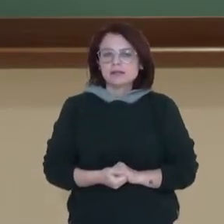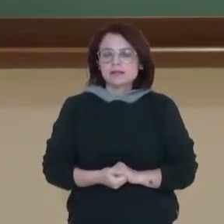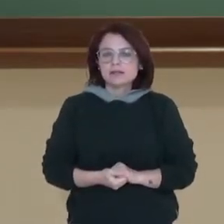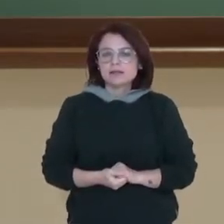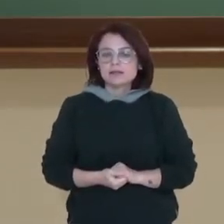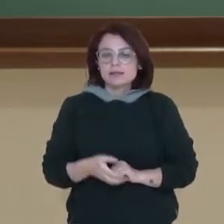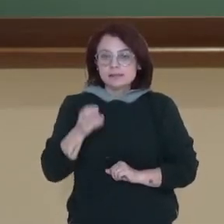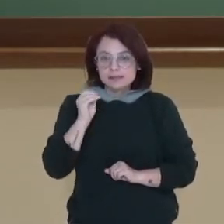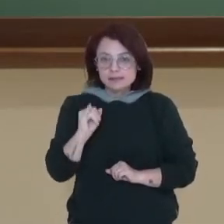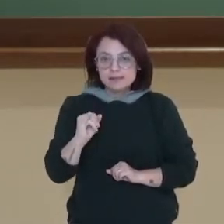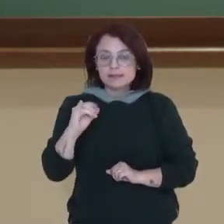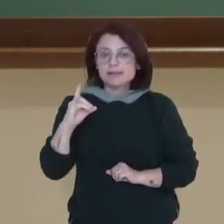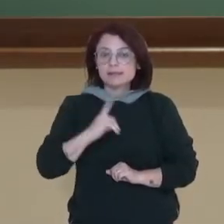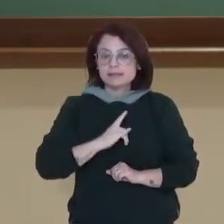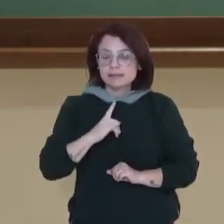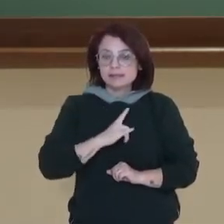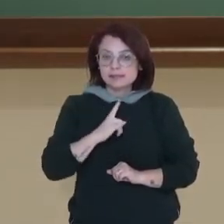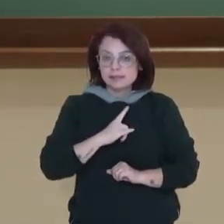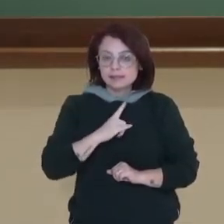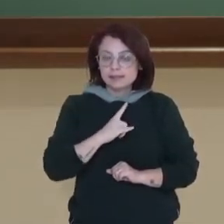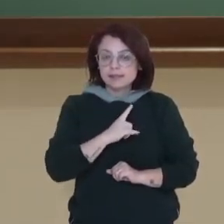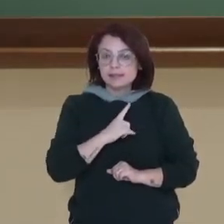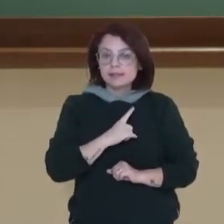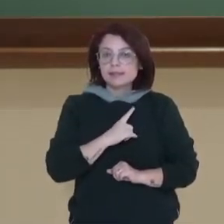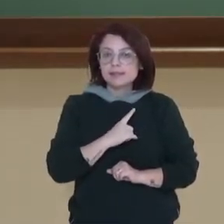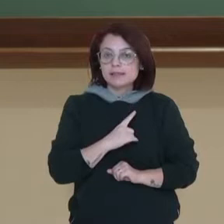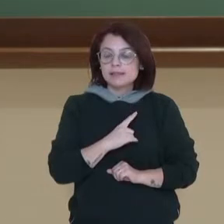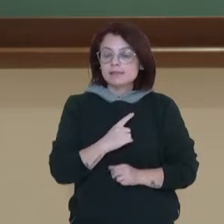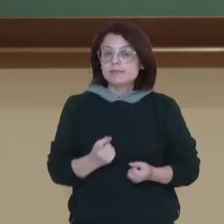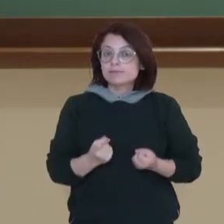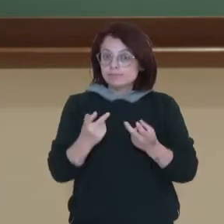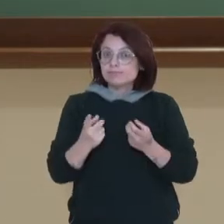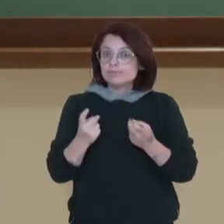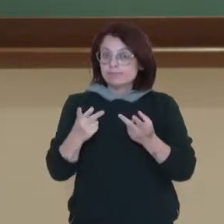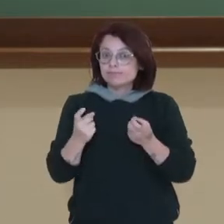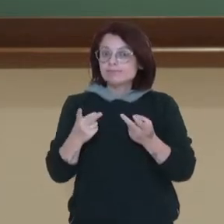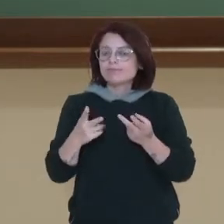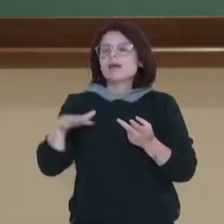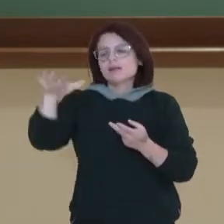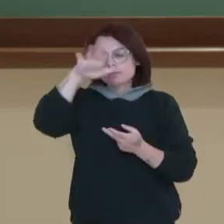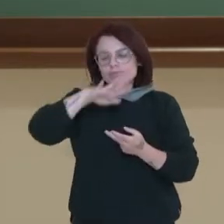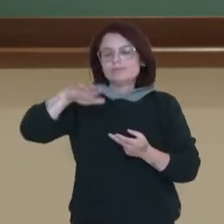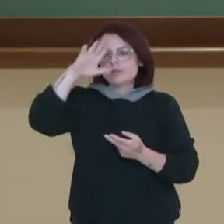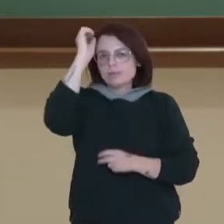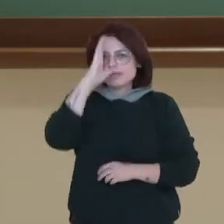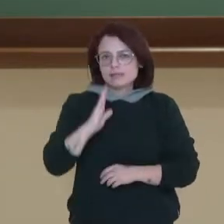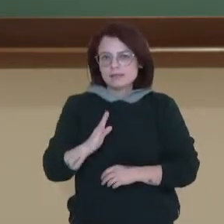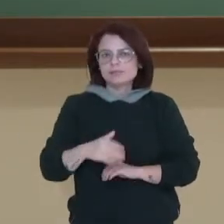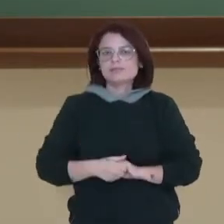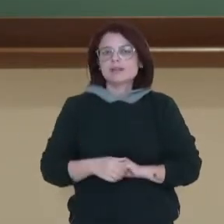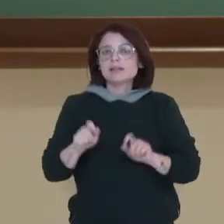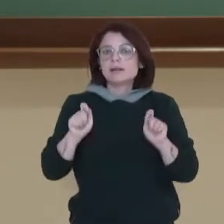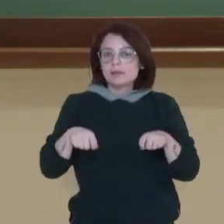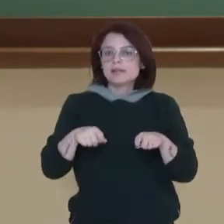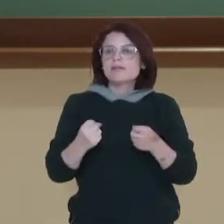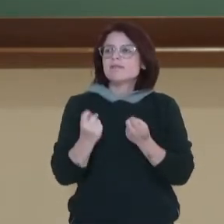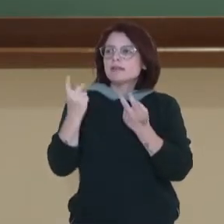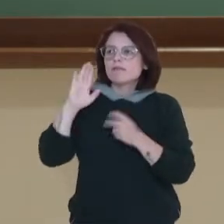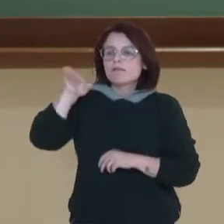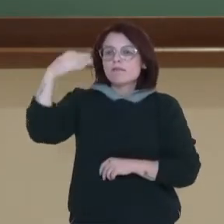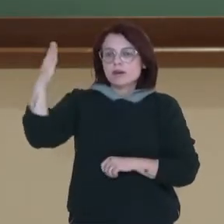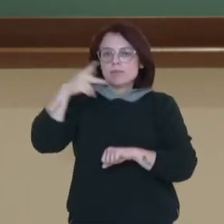havendo bastante oferta desses alimentos, né, é possível vender para o Brasil todo, inclusive exportação. Tá